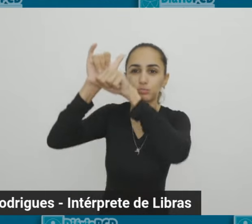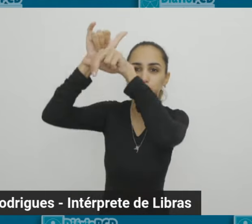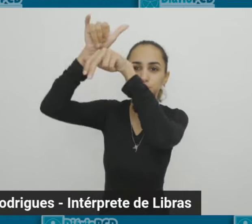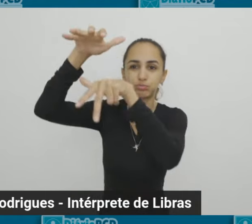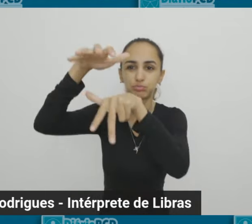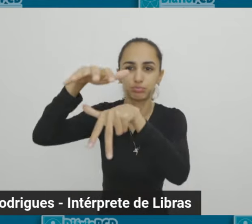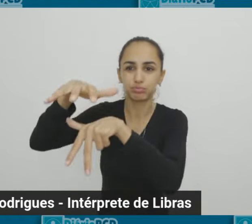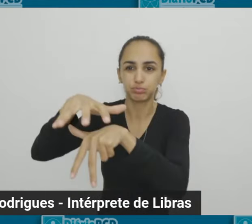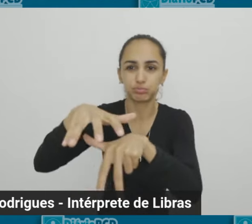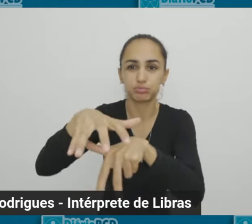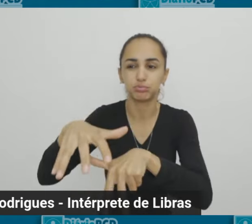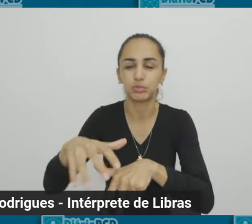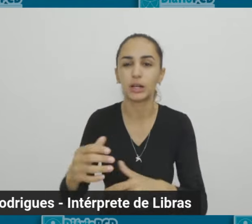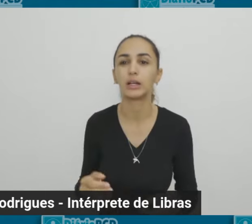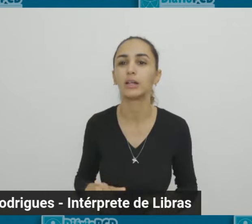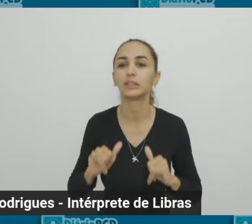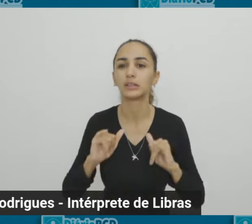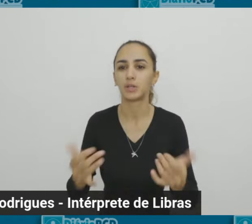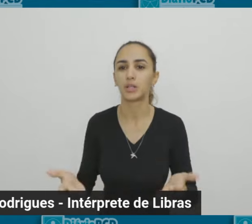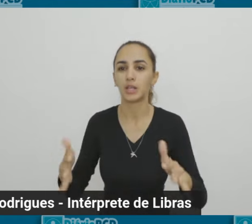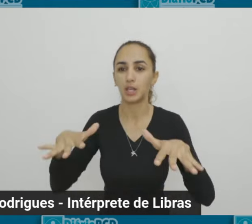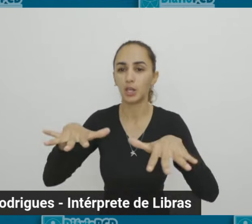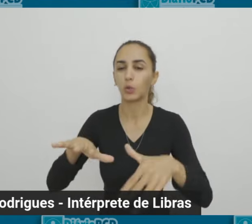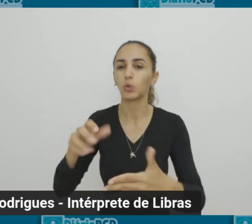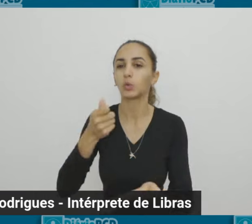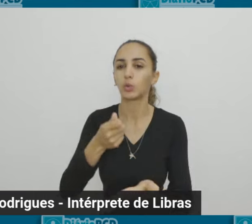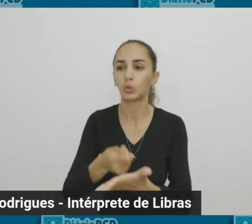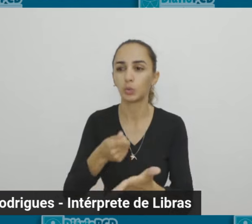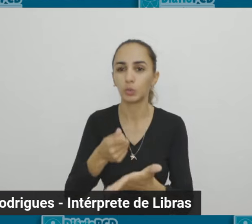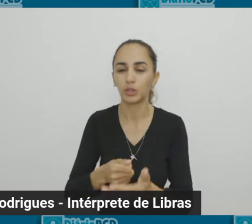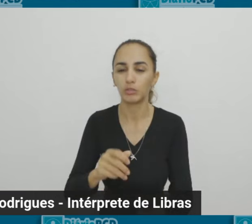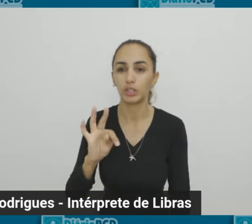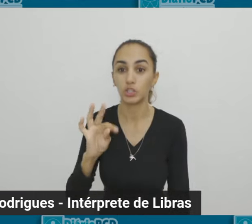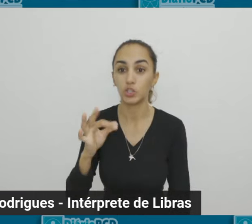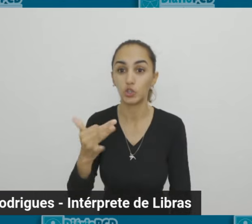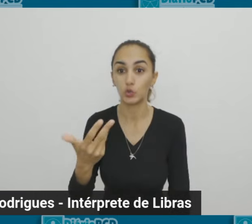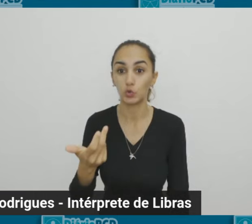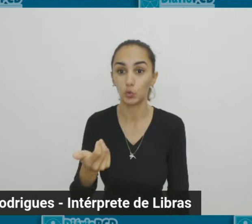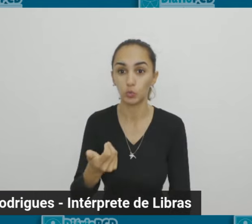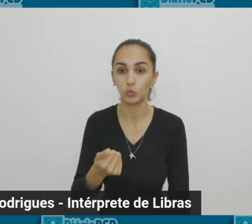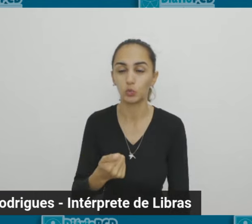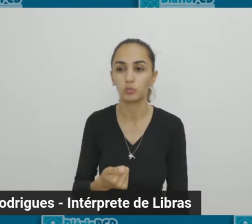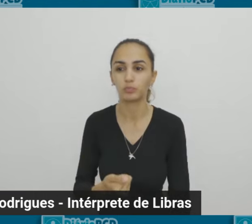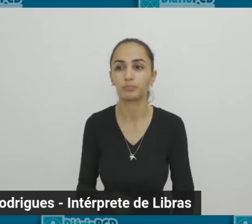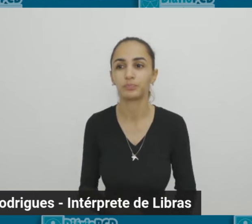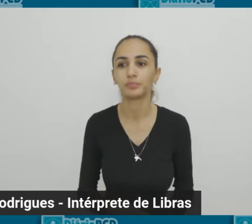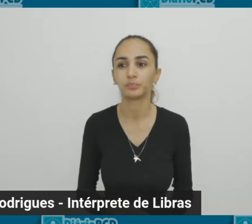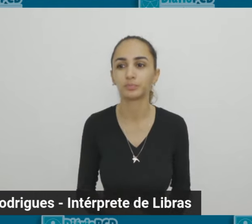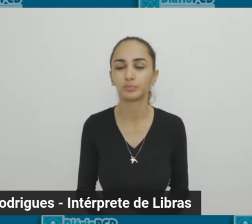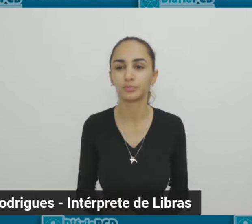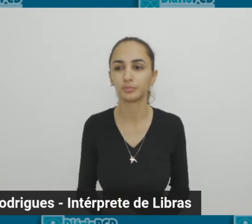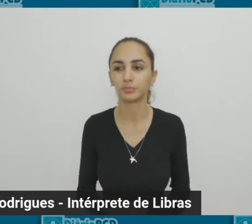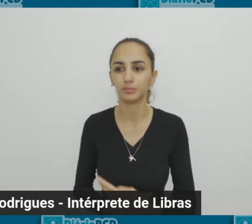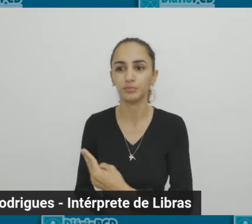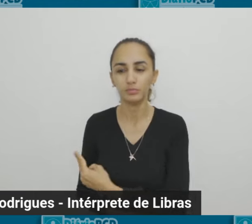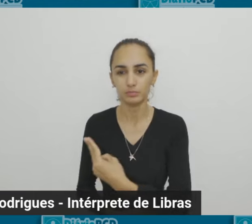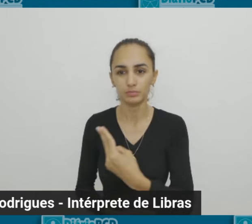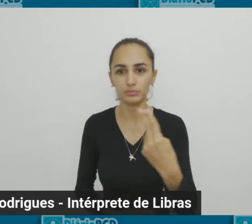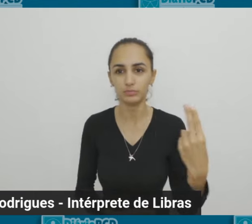campanha Inclusão, Dever de Todos. Doutora, esse nome da sua